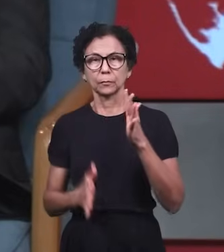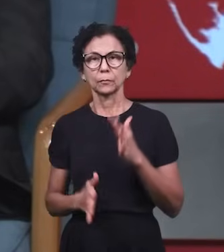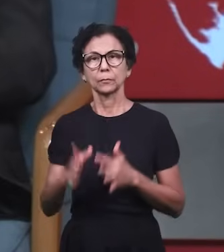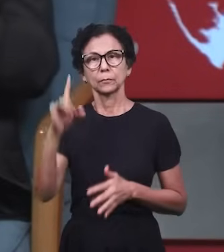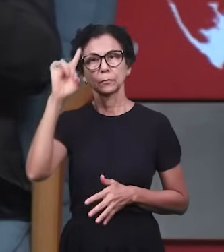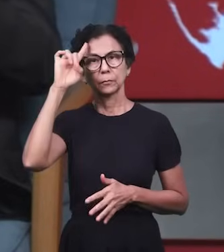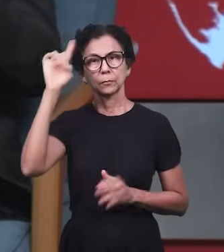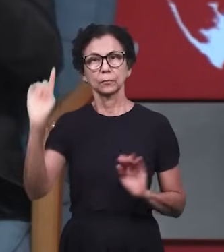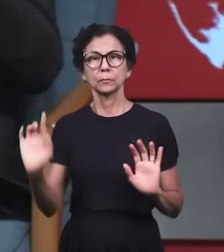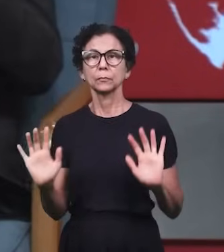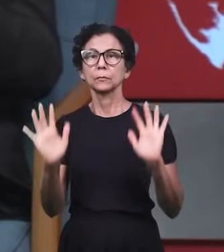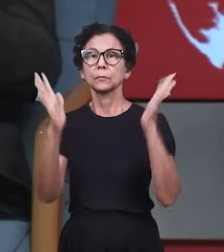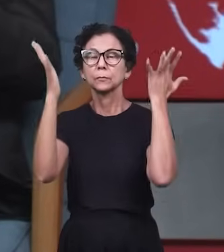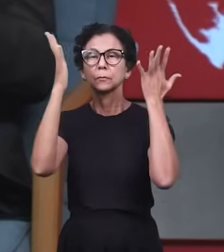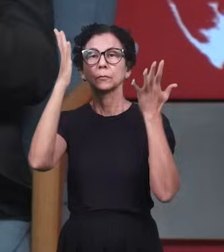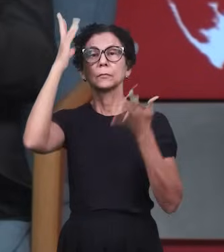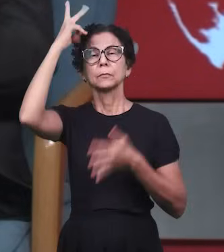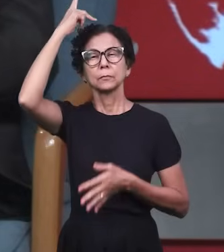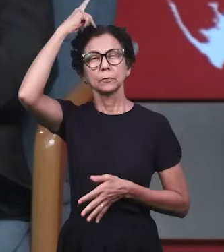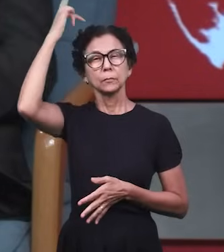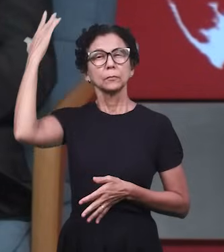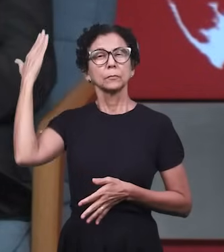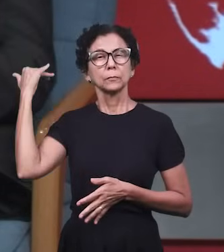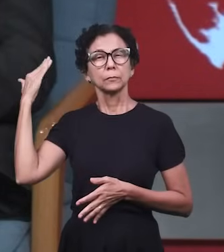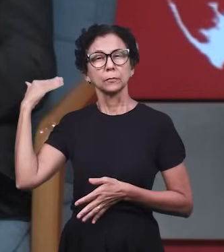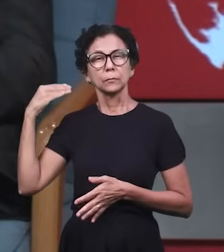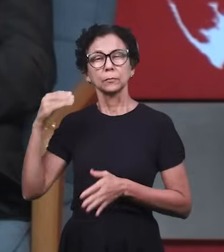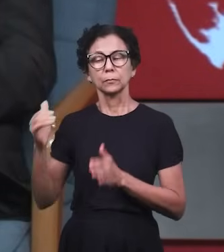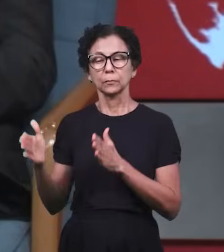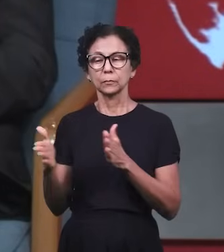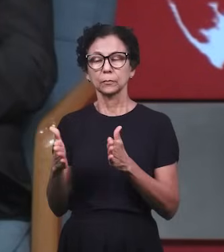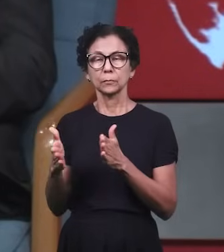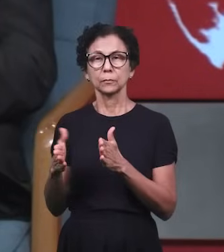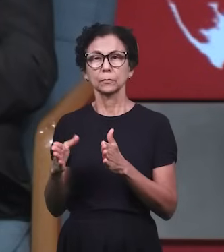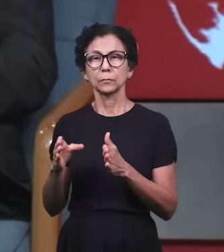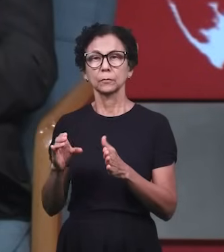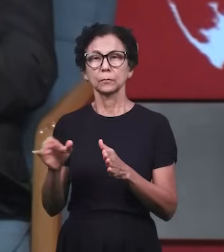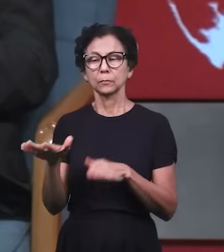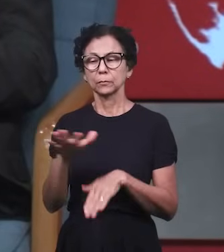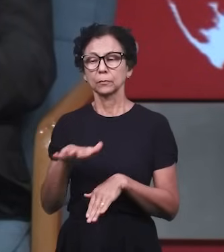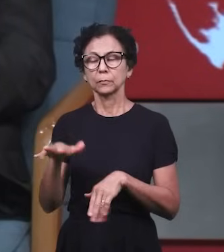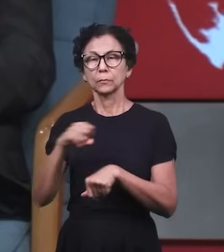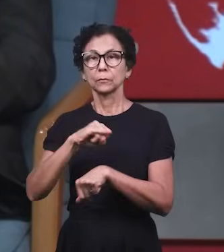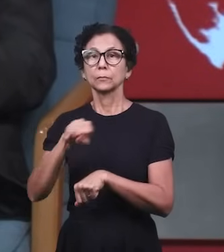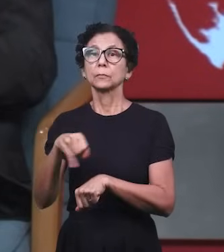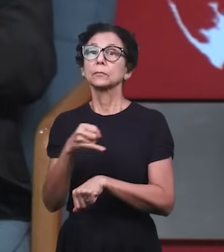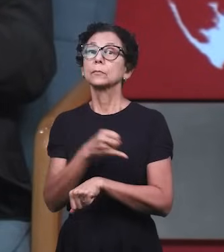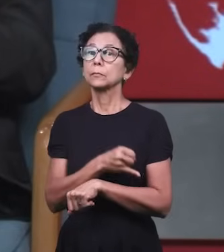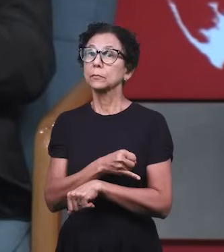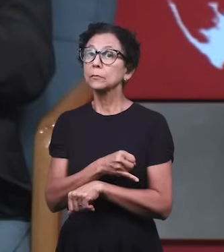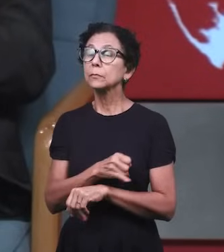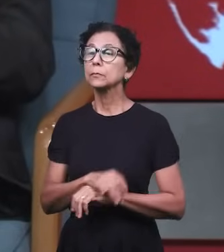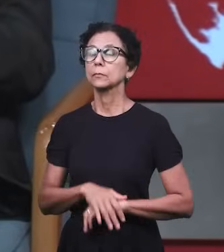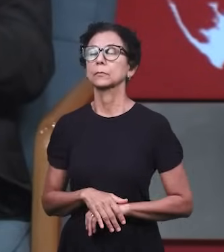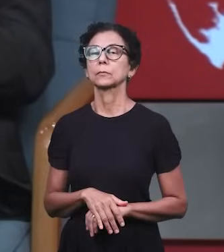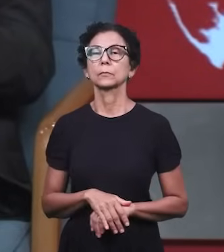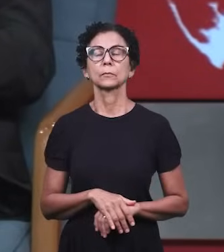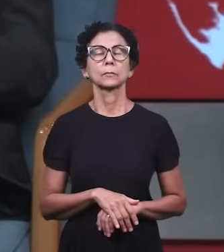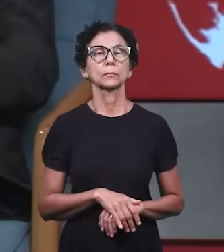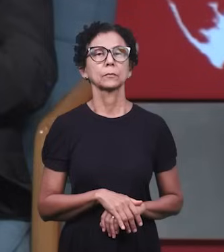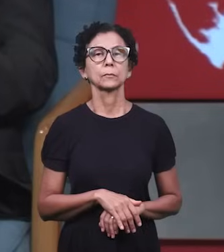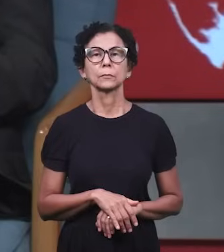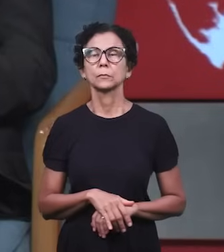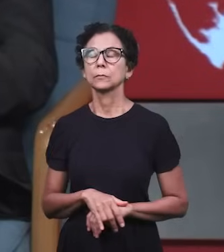Santo no dia da festa de Pentecostes, ali em Jerusalém, não marca um